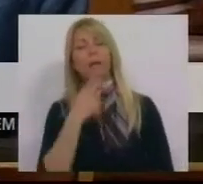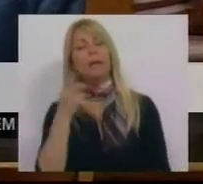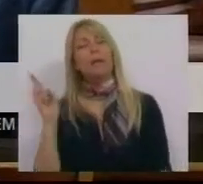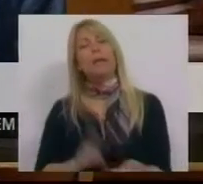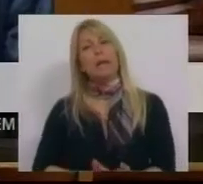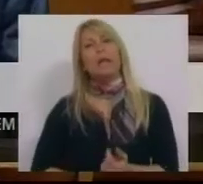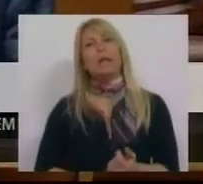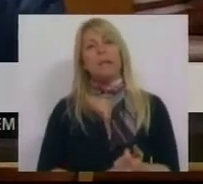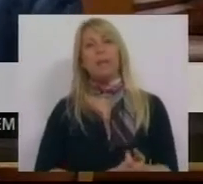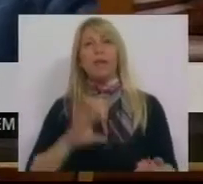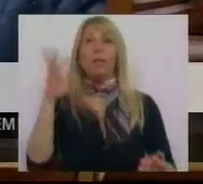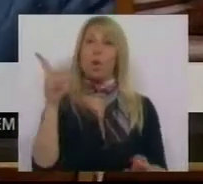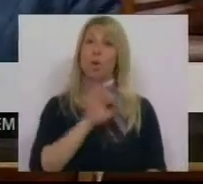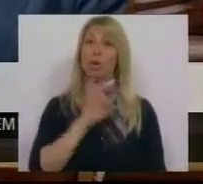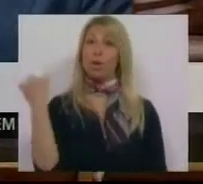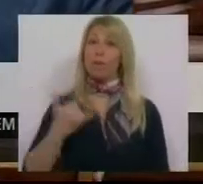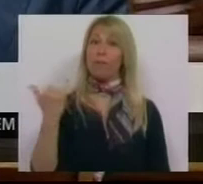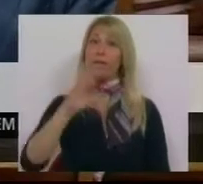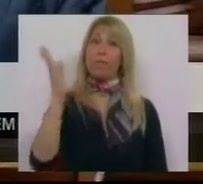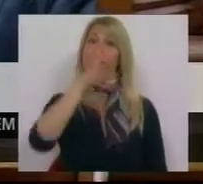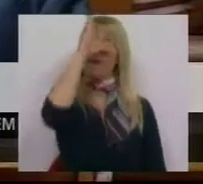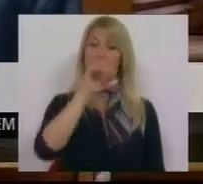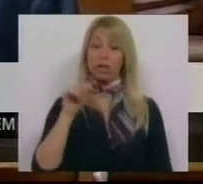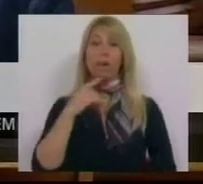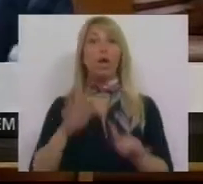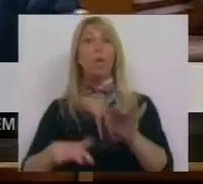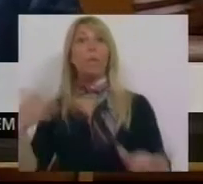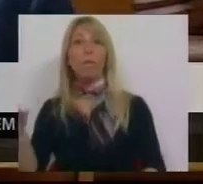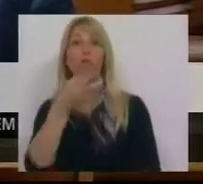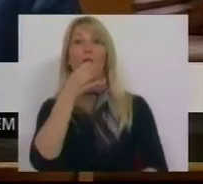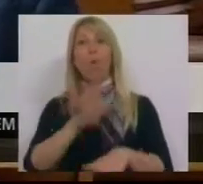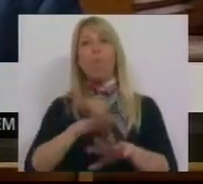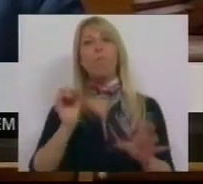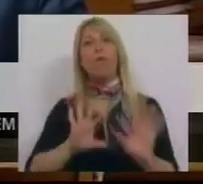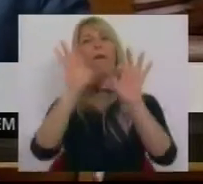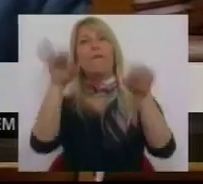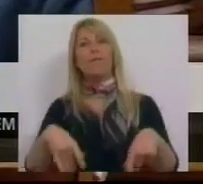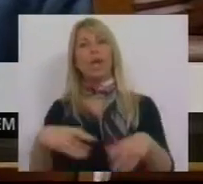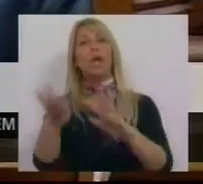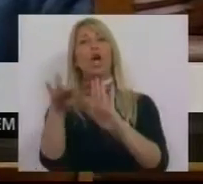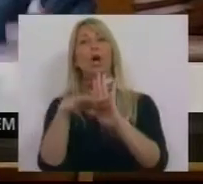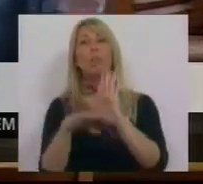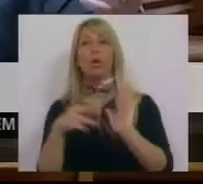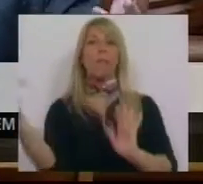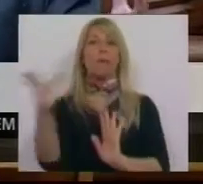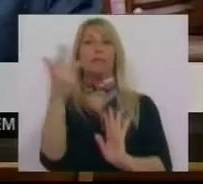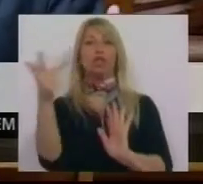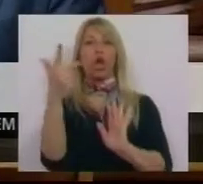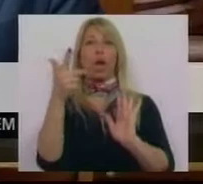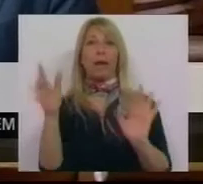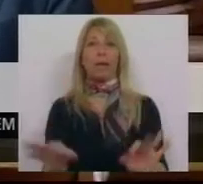Sr. Vice-Primeiro-Ministro aqui no Parlamento se referiu ao fecho do programa da Troika como uma espécie